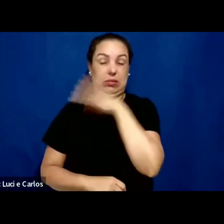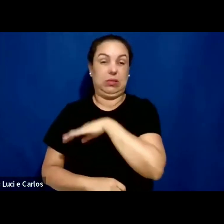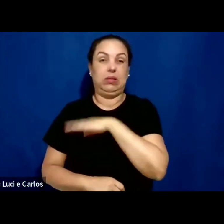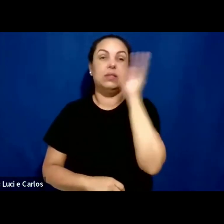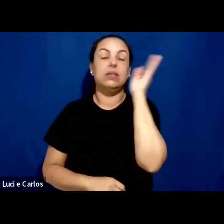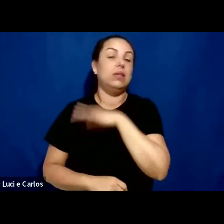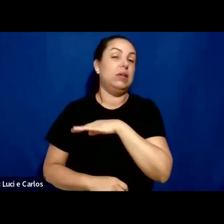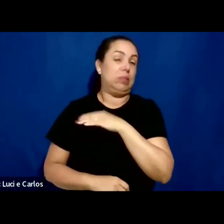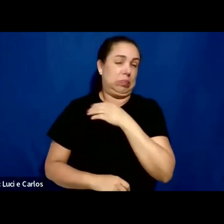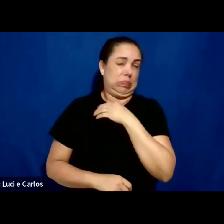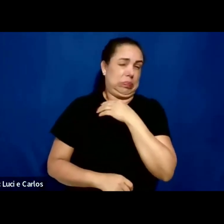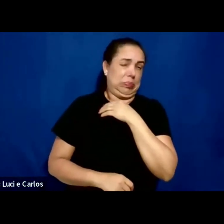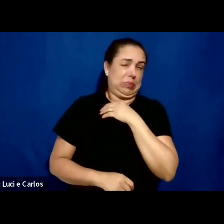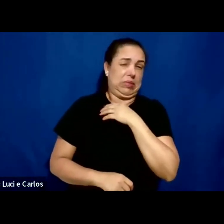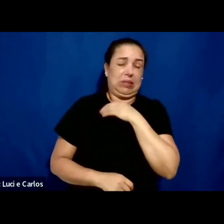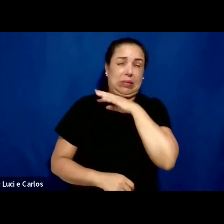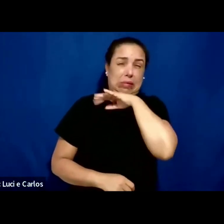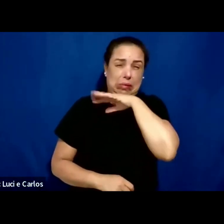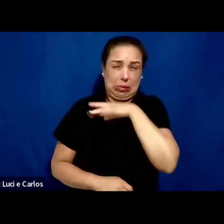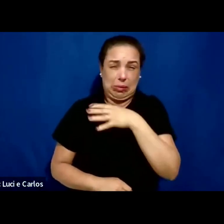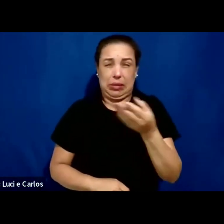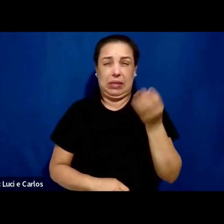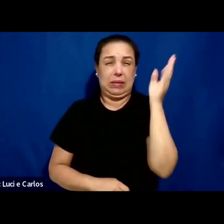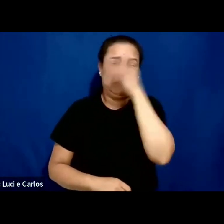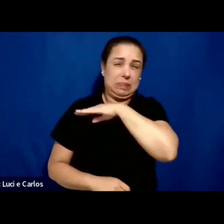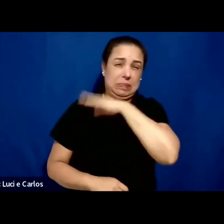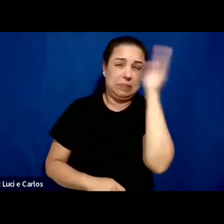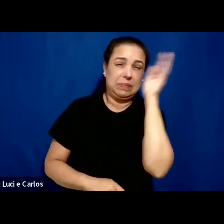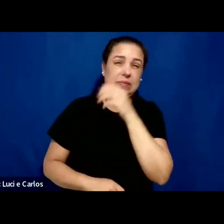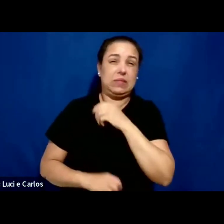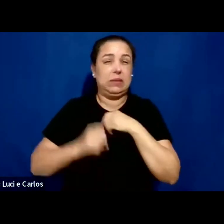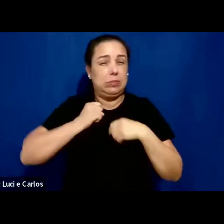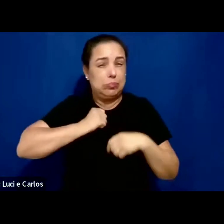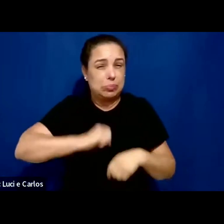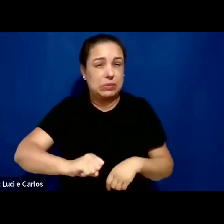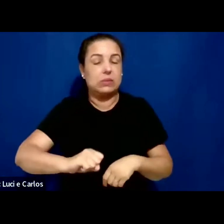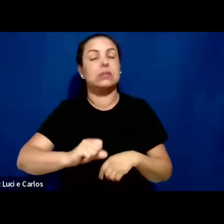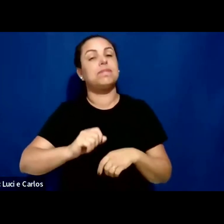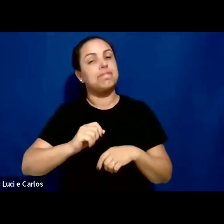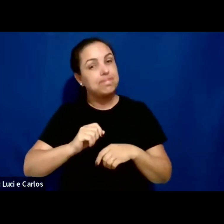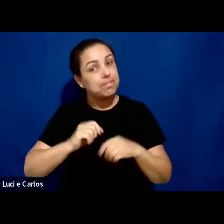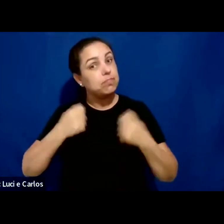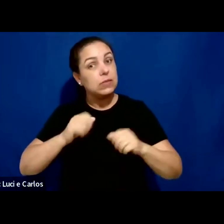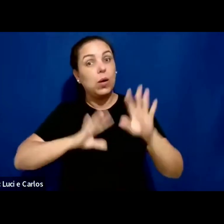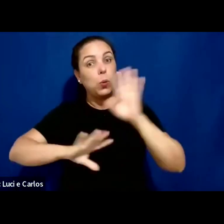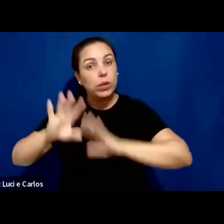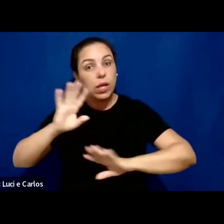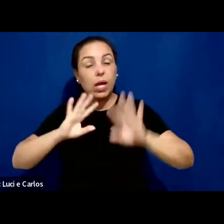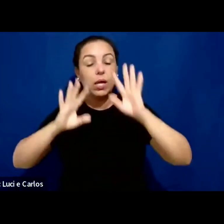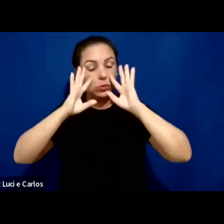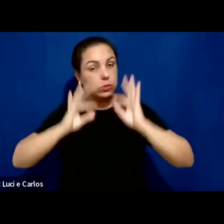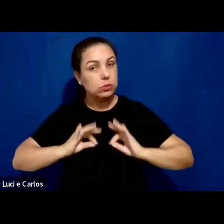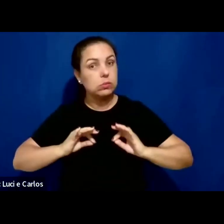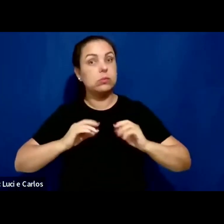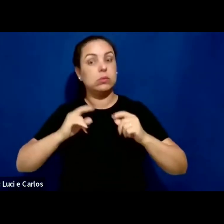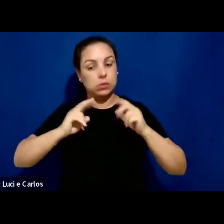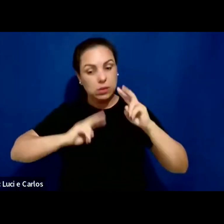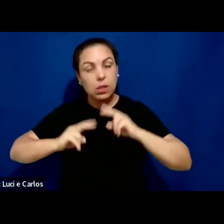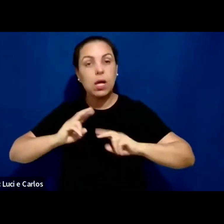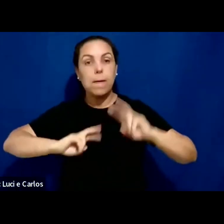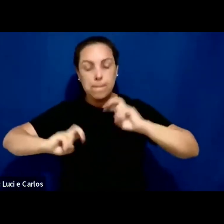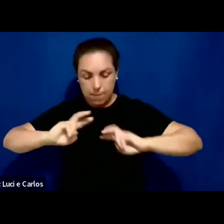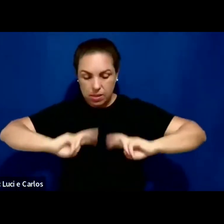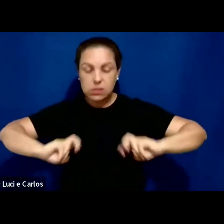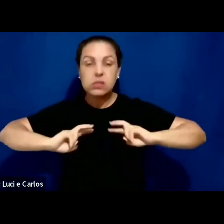mais, nem você mesmo está se aguentando. Então, é preciso observar esses sintomas, tá certo? Qual é o